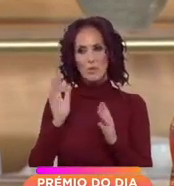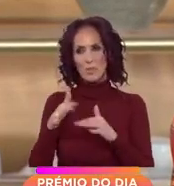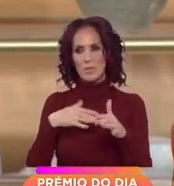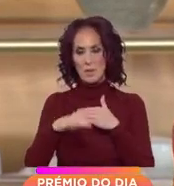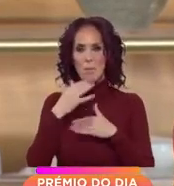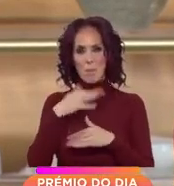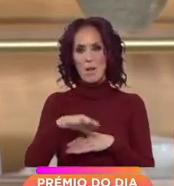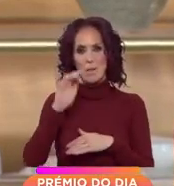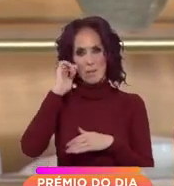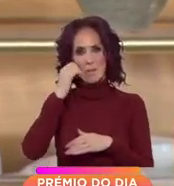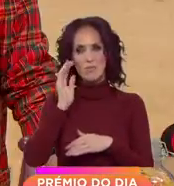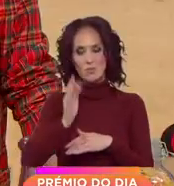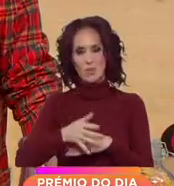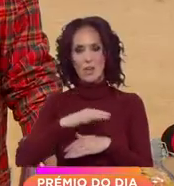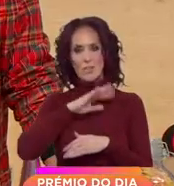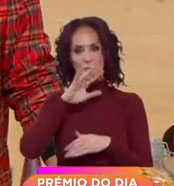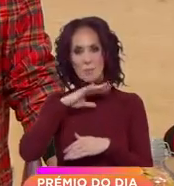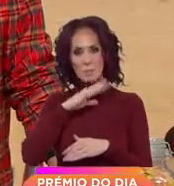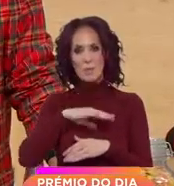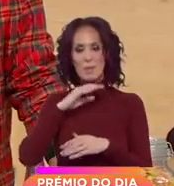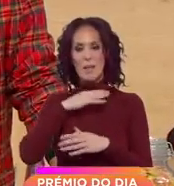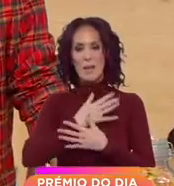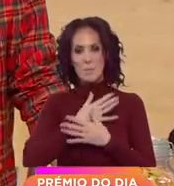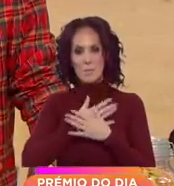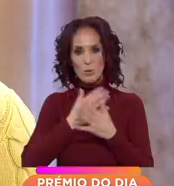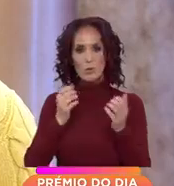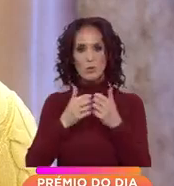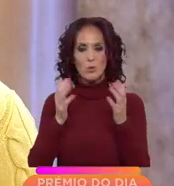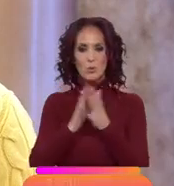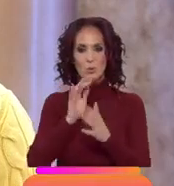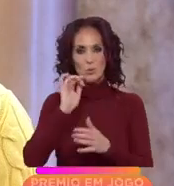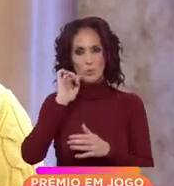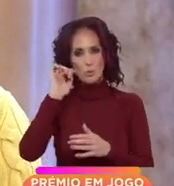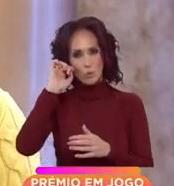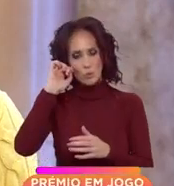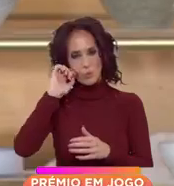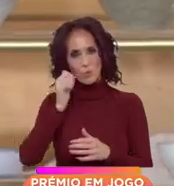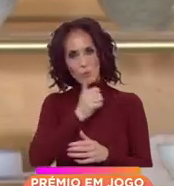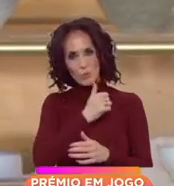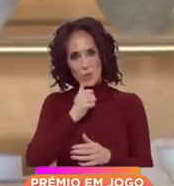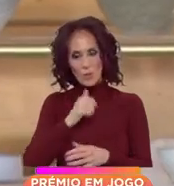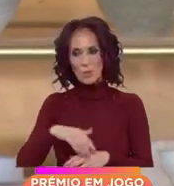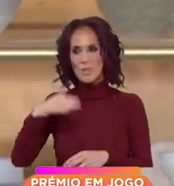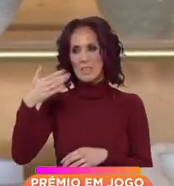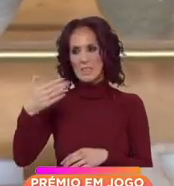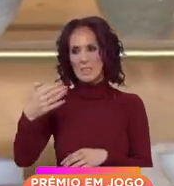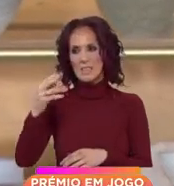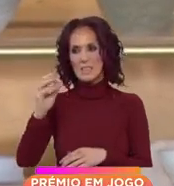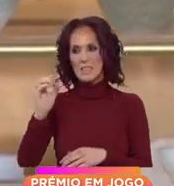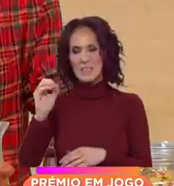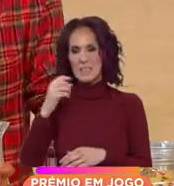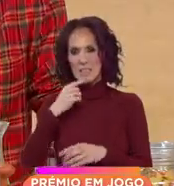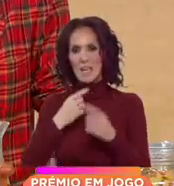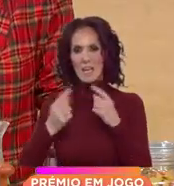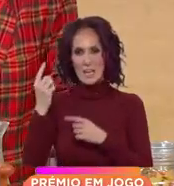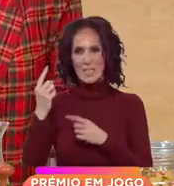porque os familiares, os amigos, toda a gente sofreu muito. E 730 queixas, eu tenho que dizer que há muita gente em Portugal sem